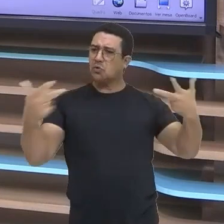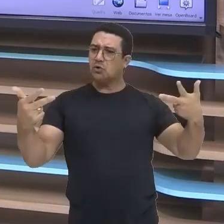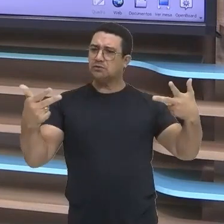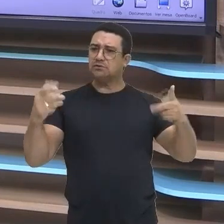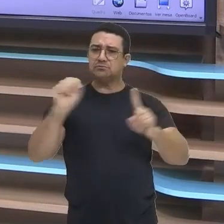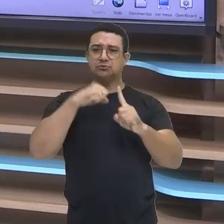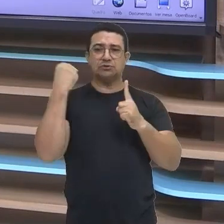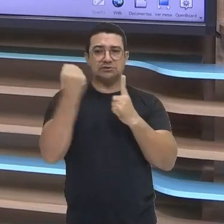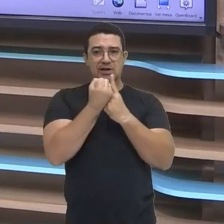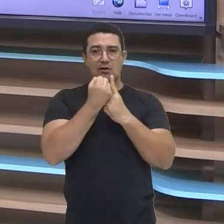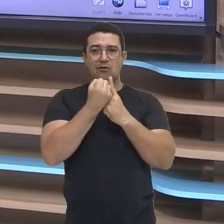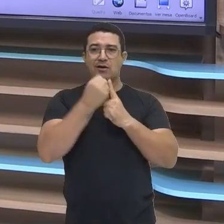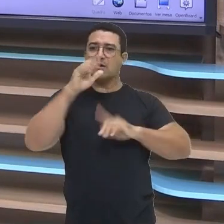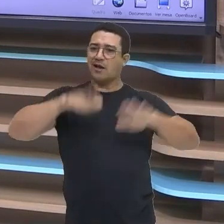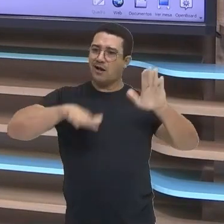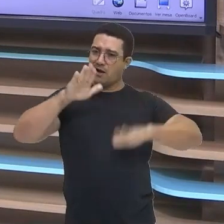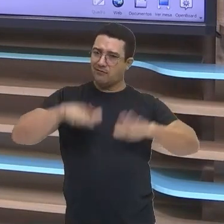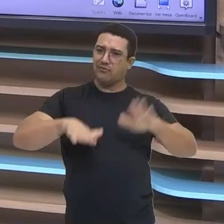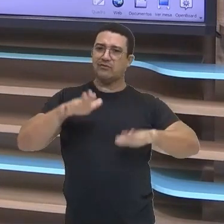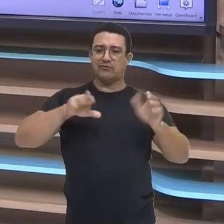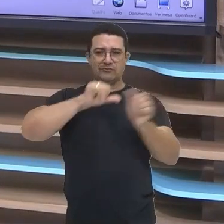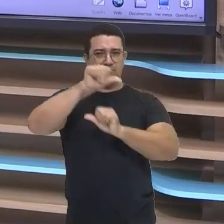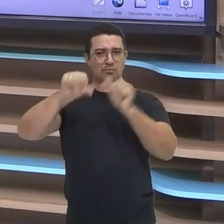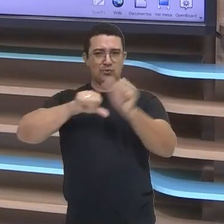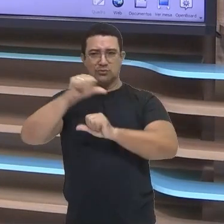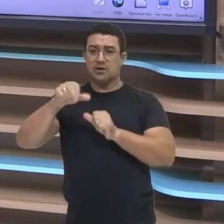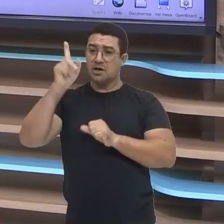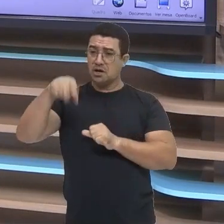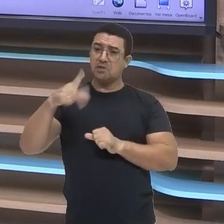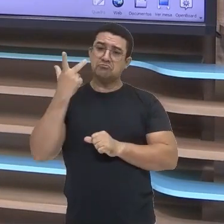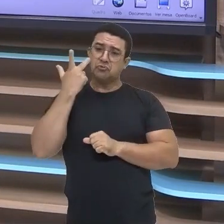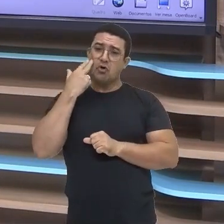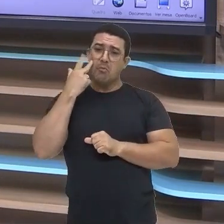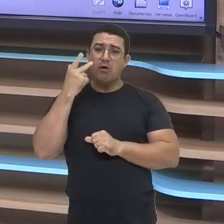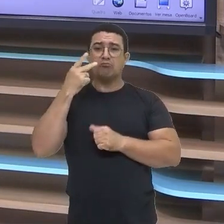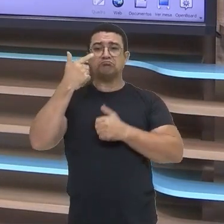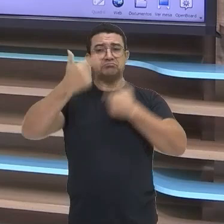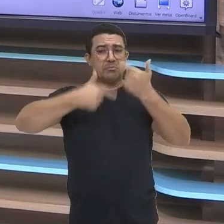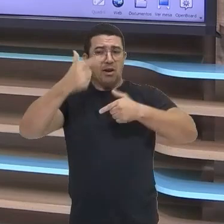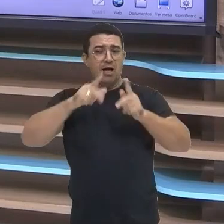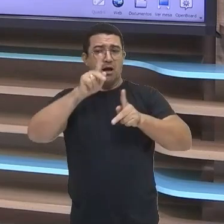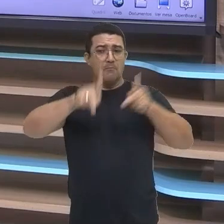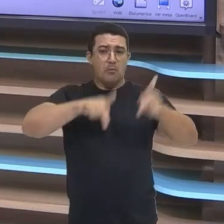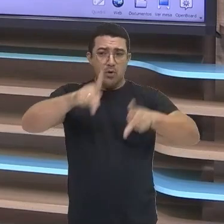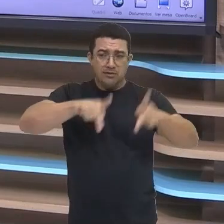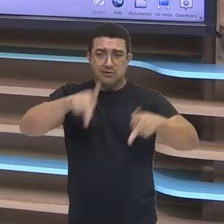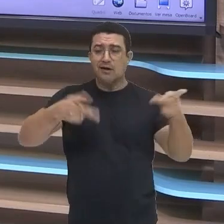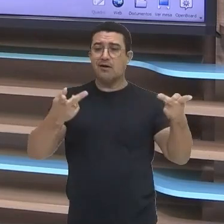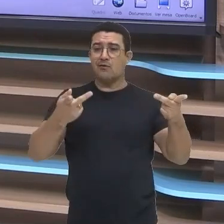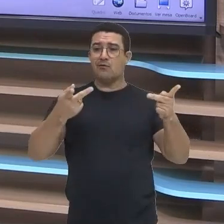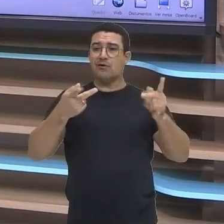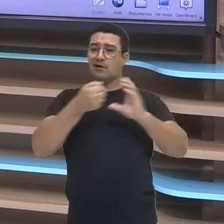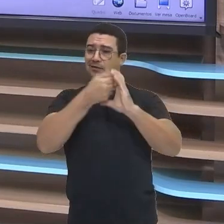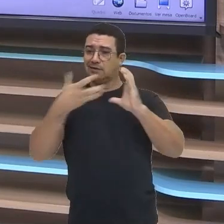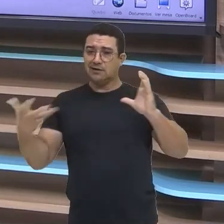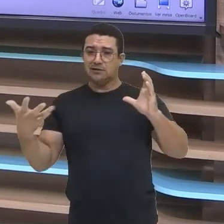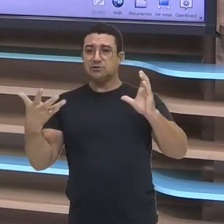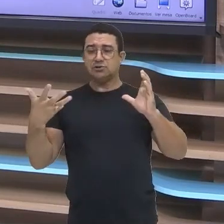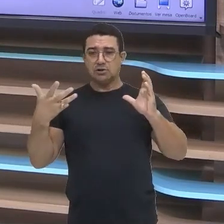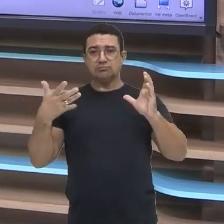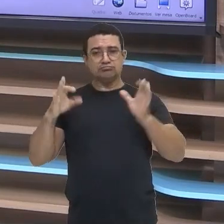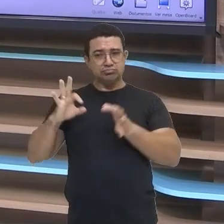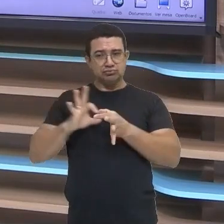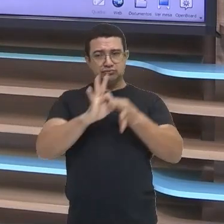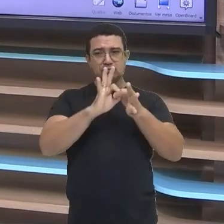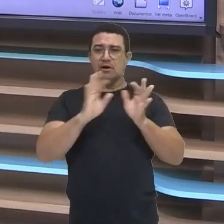econômicas, que mudam com mais frequência. Então, é muito comum quando a gente trabalhar a população, quando a gente trabalhar aspectos relacionados à